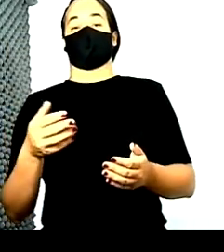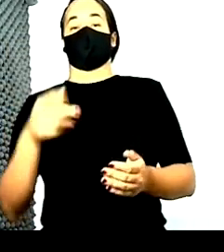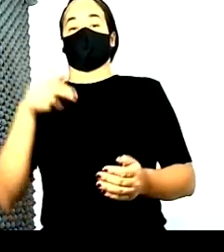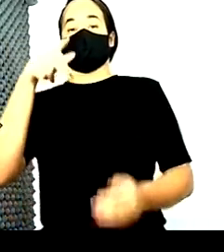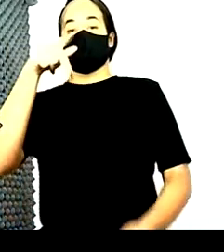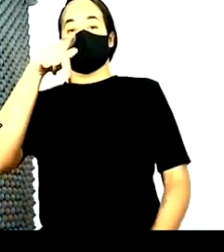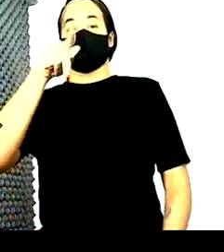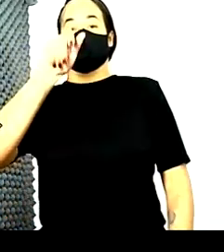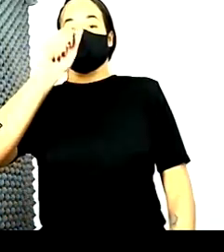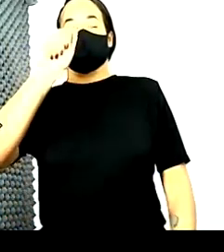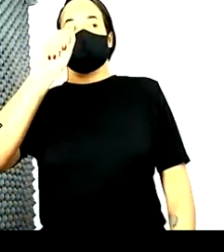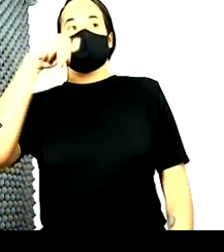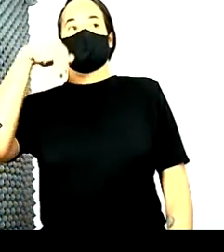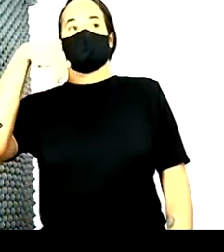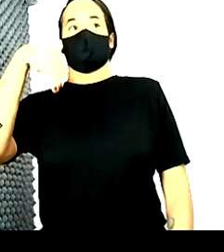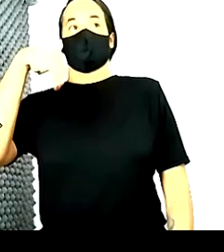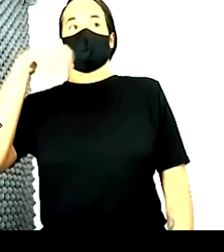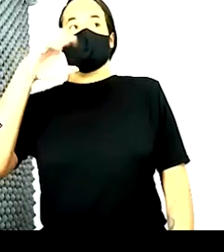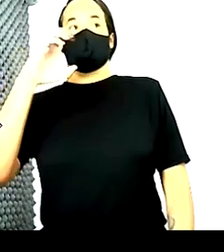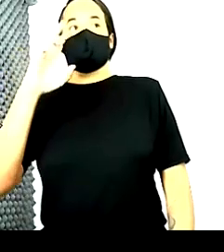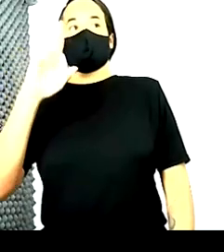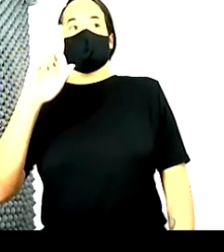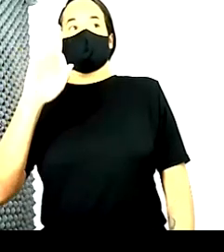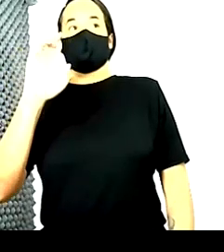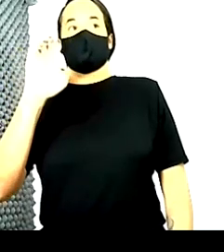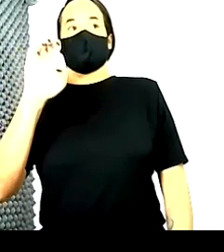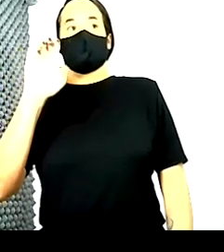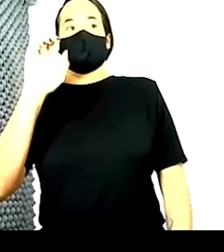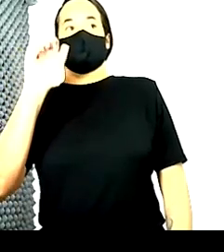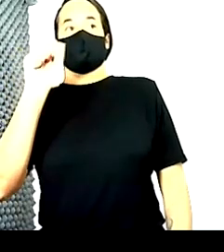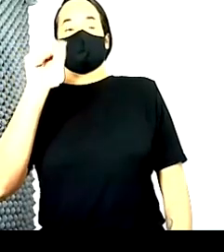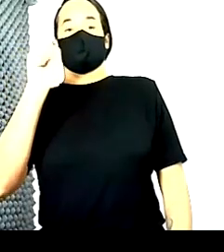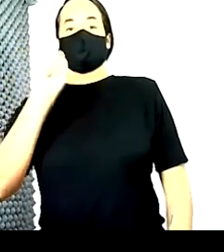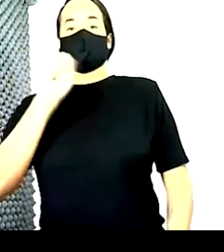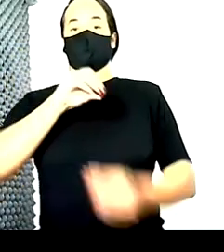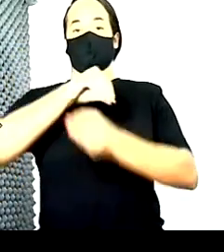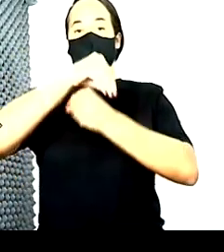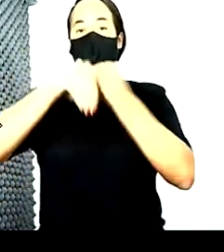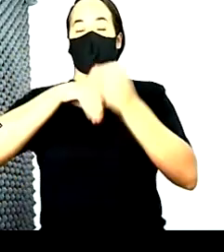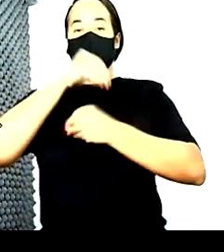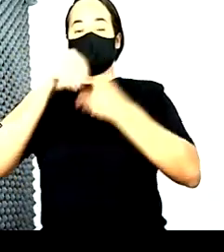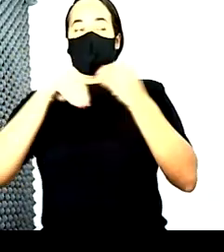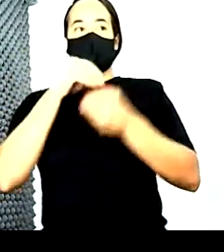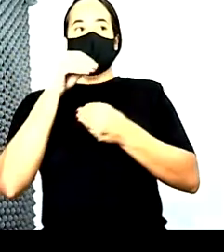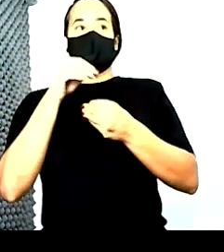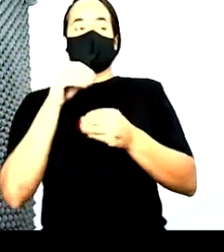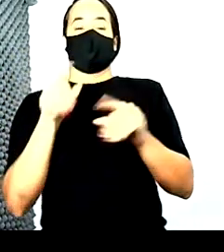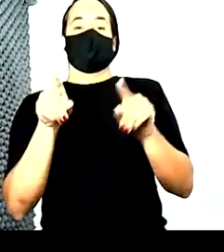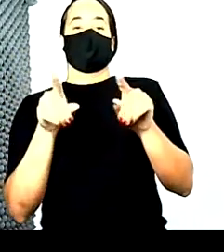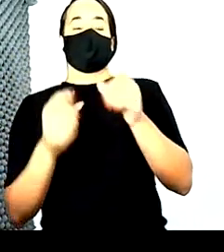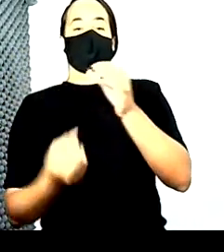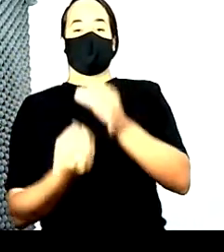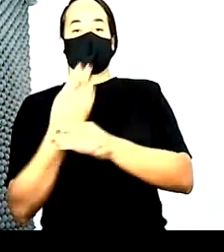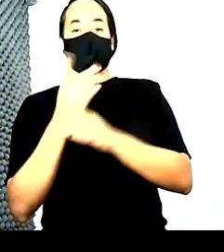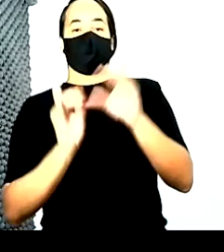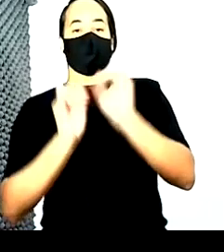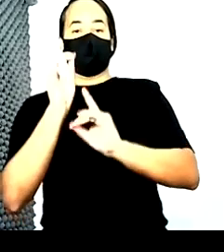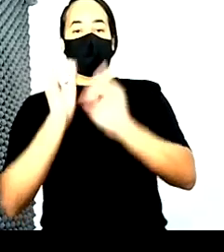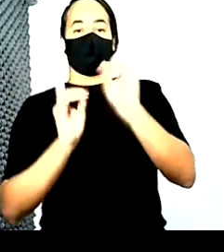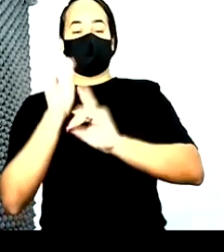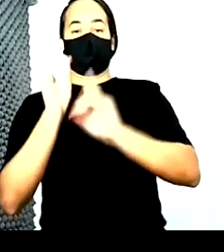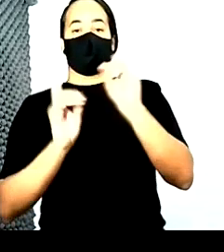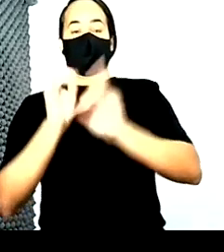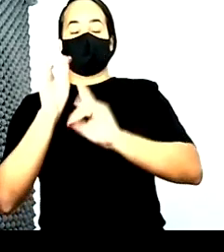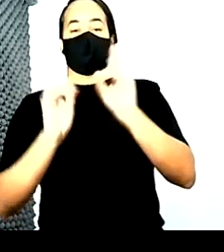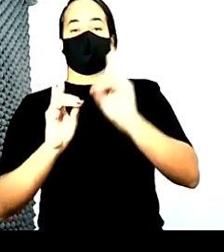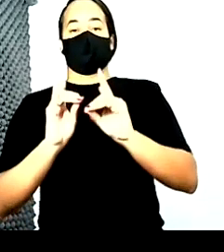glândula dos pâncreas. O pâncreas ele é uma glândula mista, pois além dele produzir hormônios, que é no caso dele a